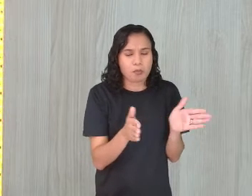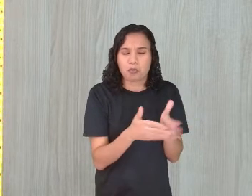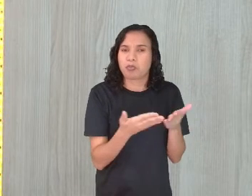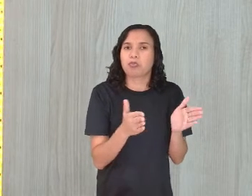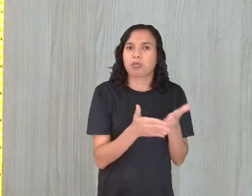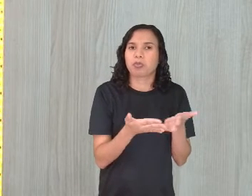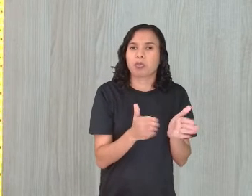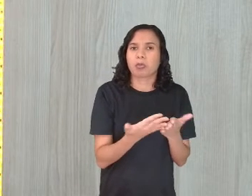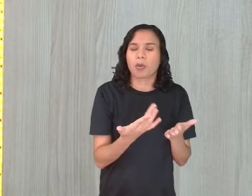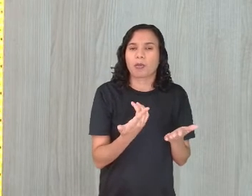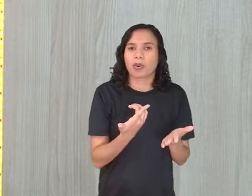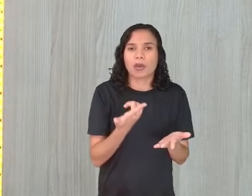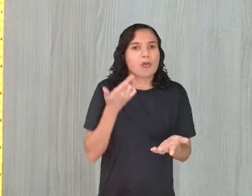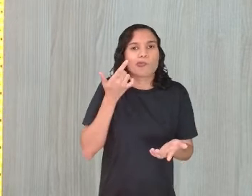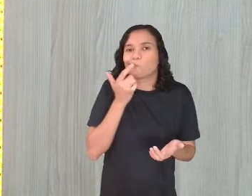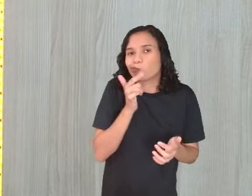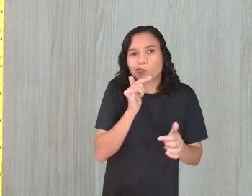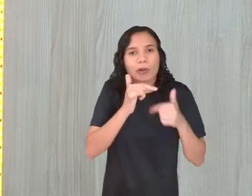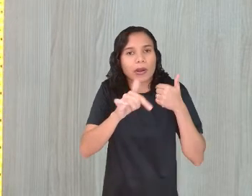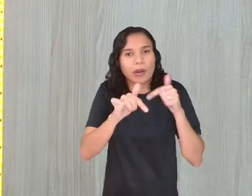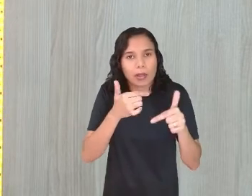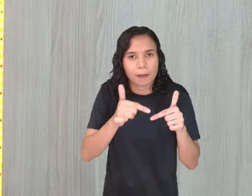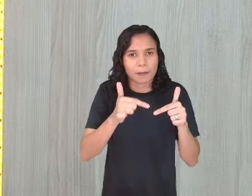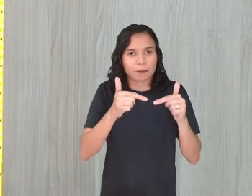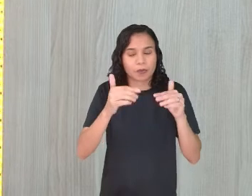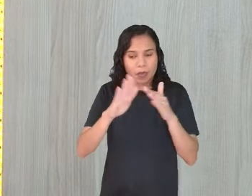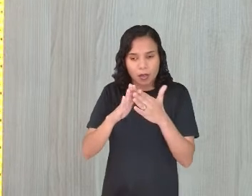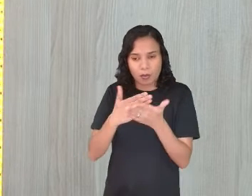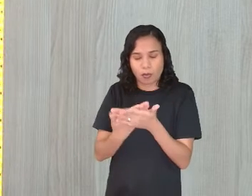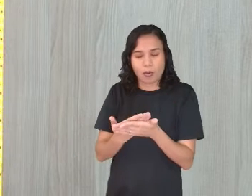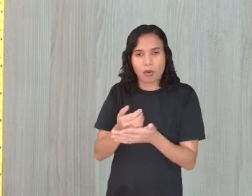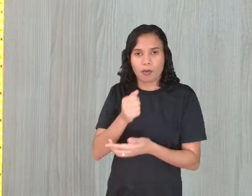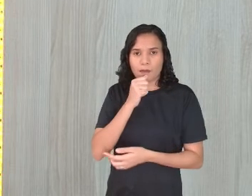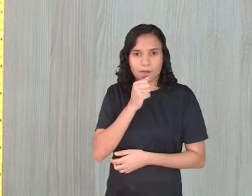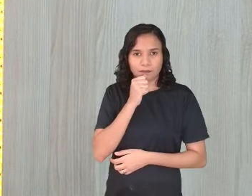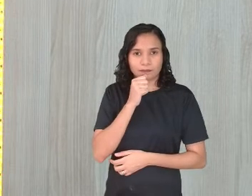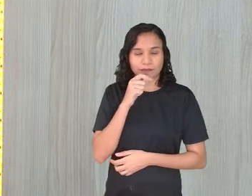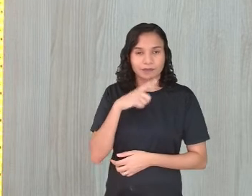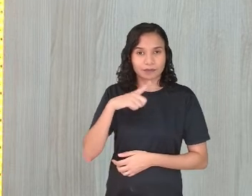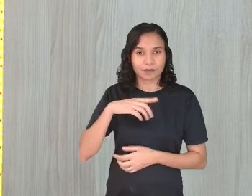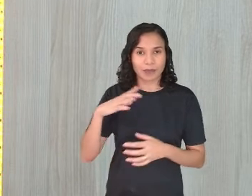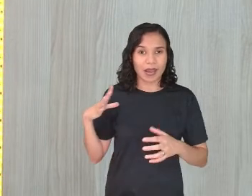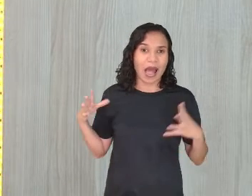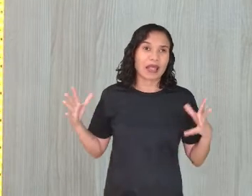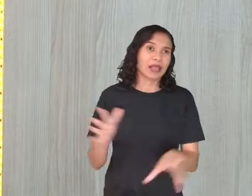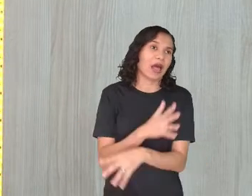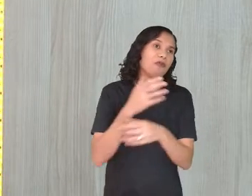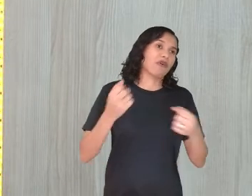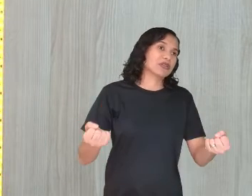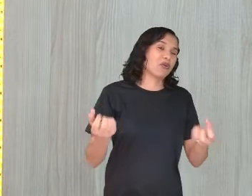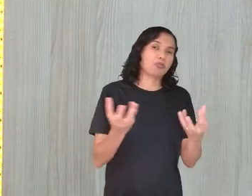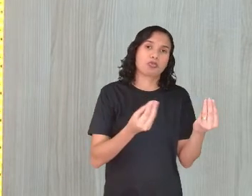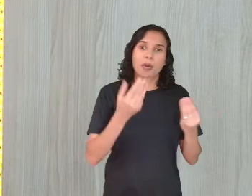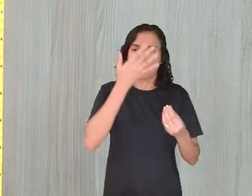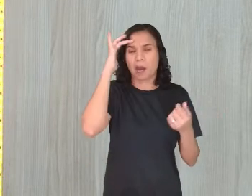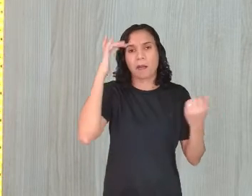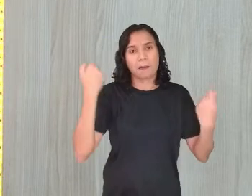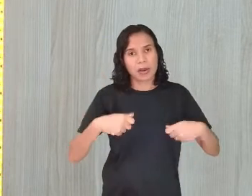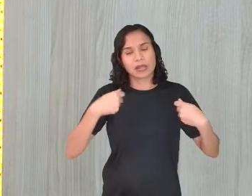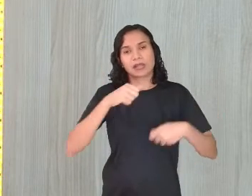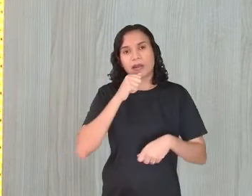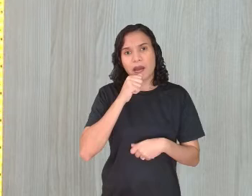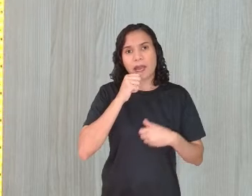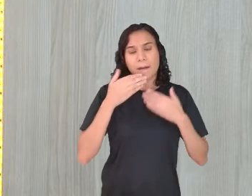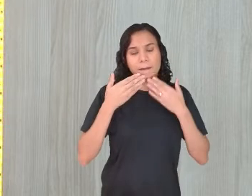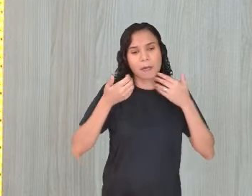não tem acesso a trabalho. A escola ainda é a salvação de muitos, né? Mas a escola precisa melhorar muito ainda